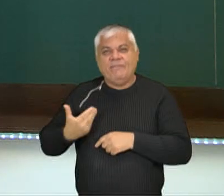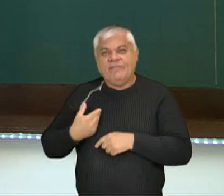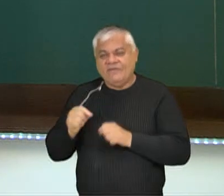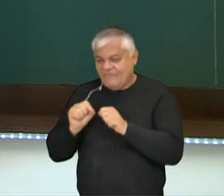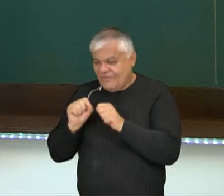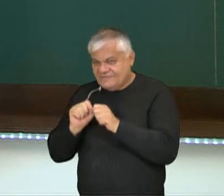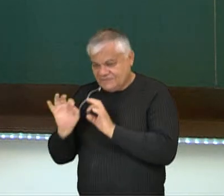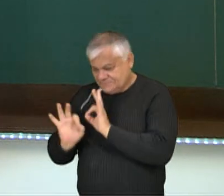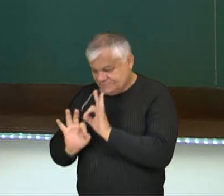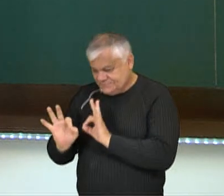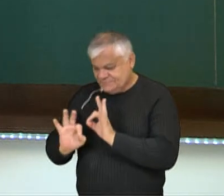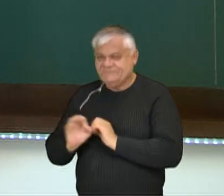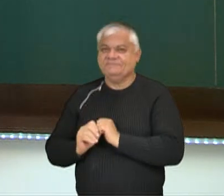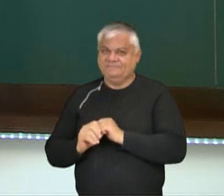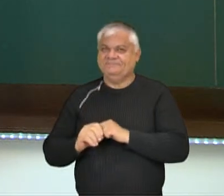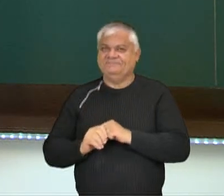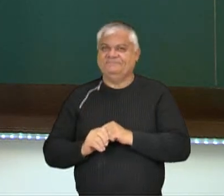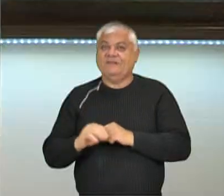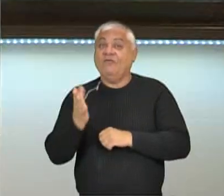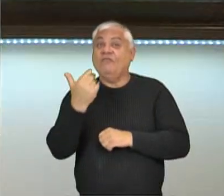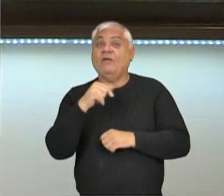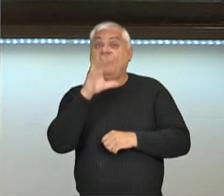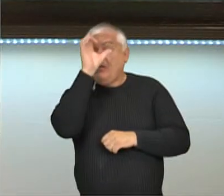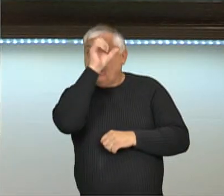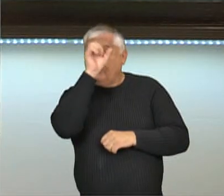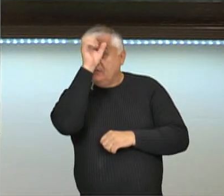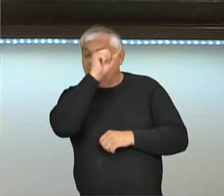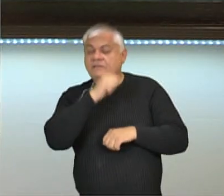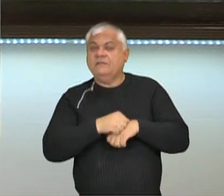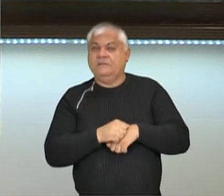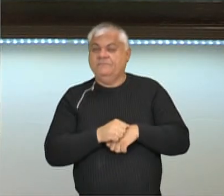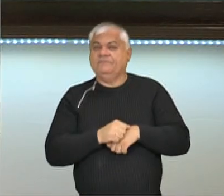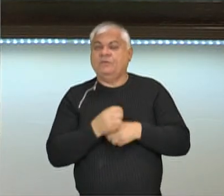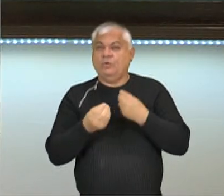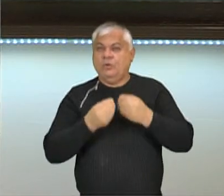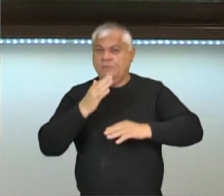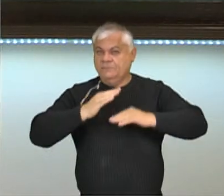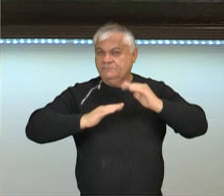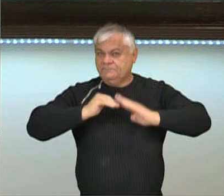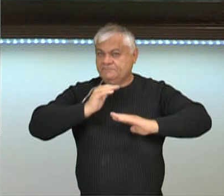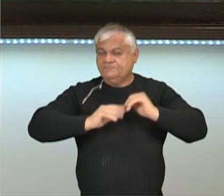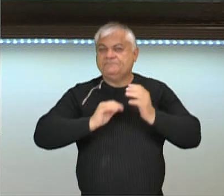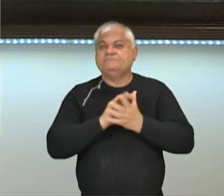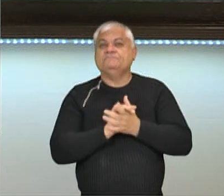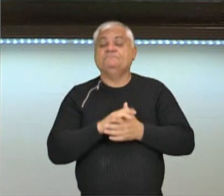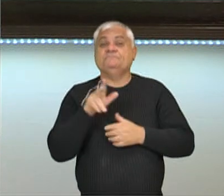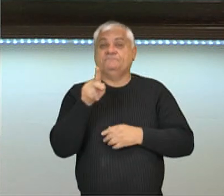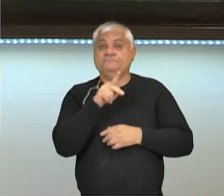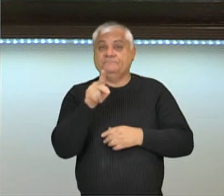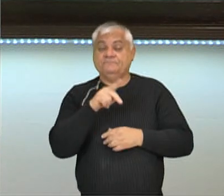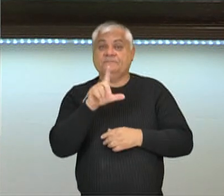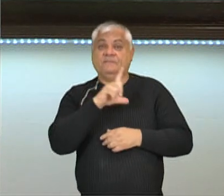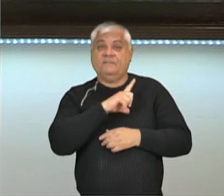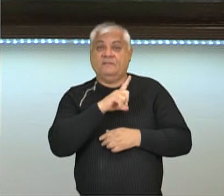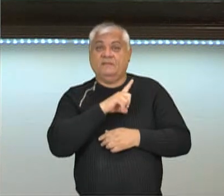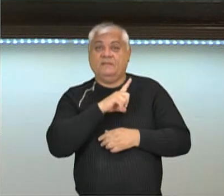outro momento, né? Então, vamos aqui fazer, então, o nosso mão na massa. A professora tem